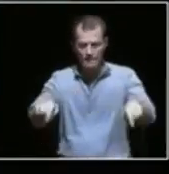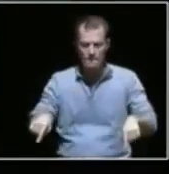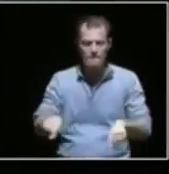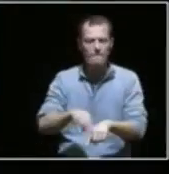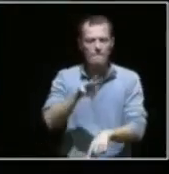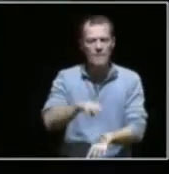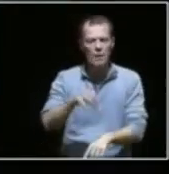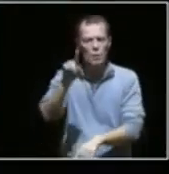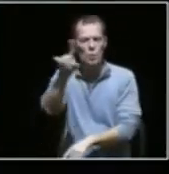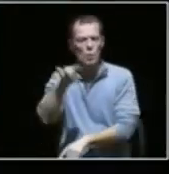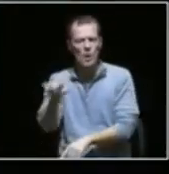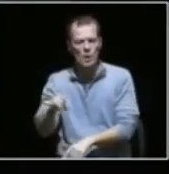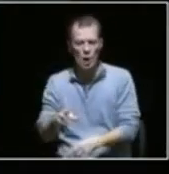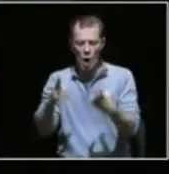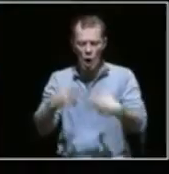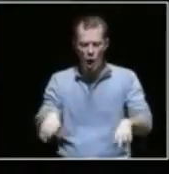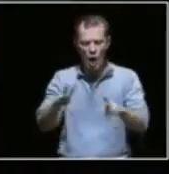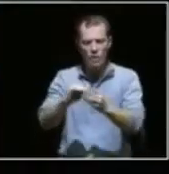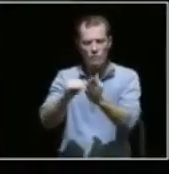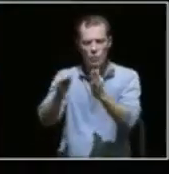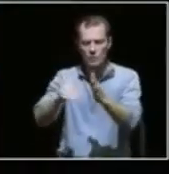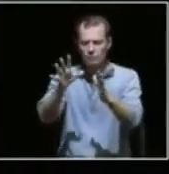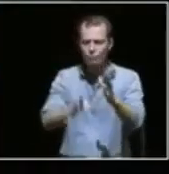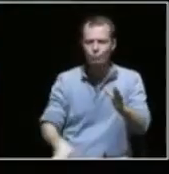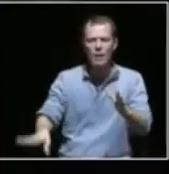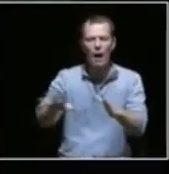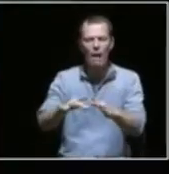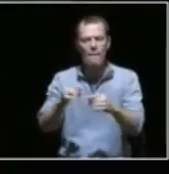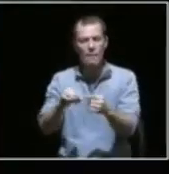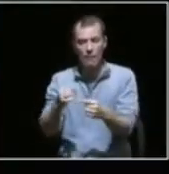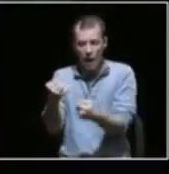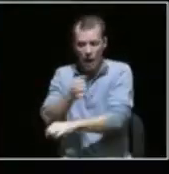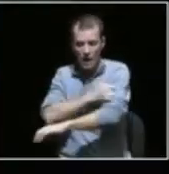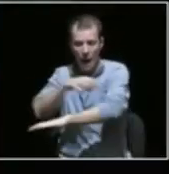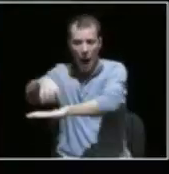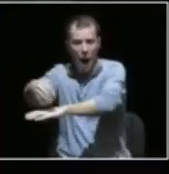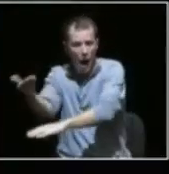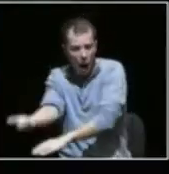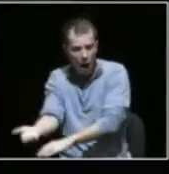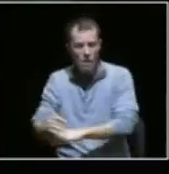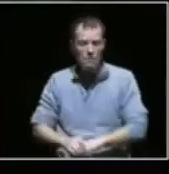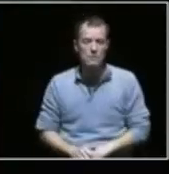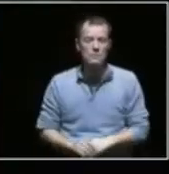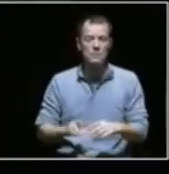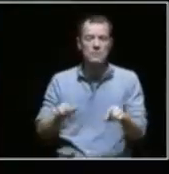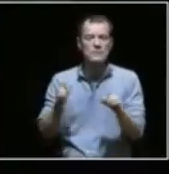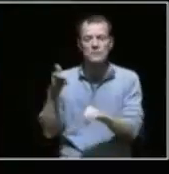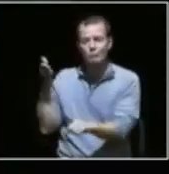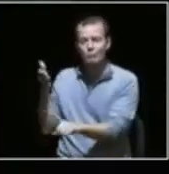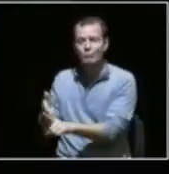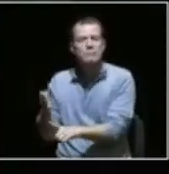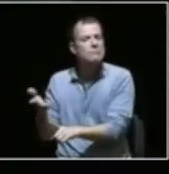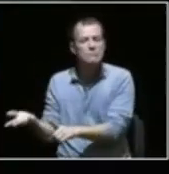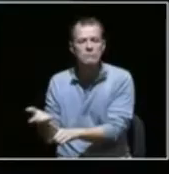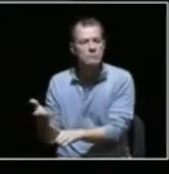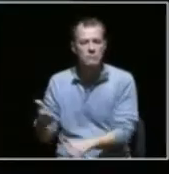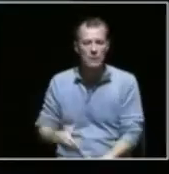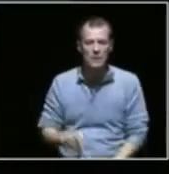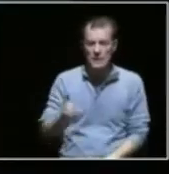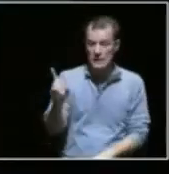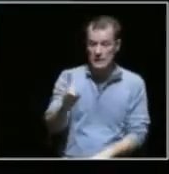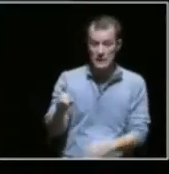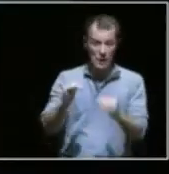novos contratos de arrendamento no território onde se localiza o alojamento, mais concretamente no referido